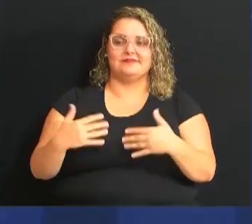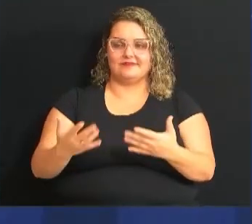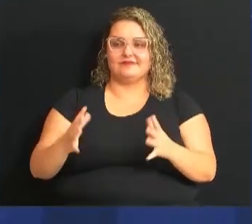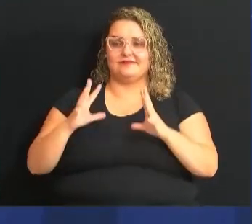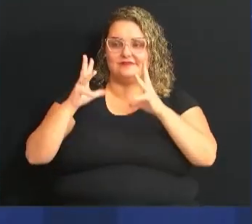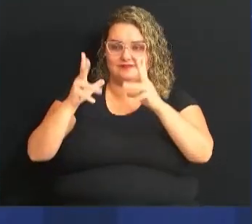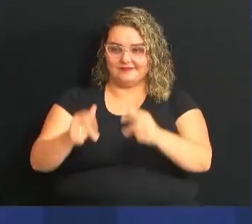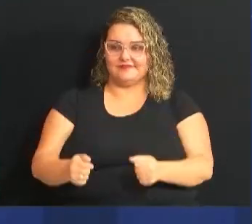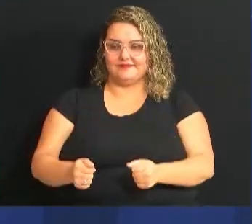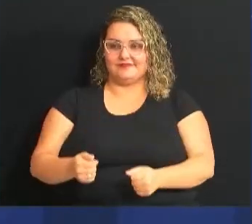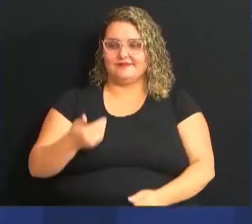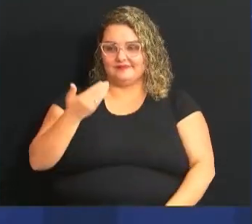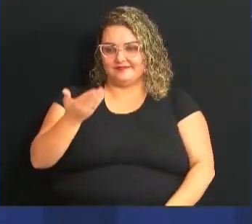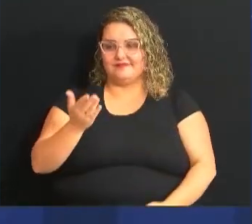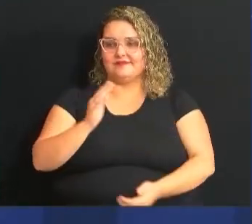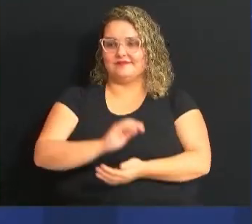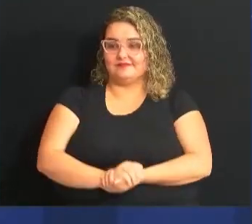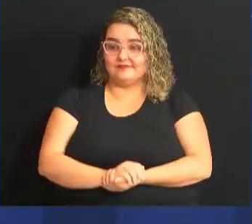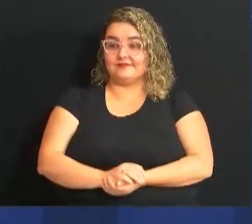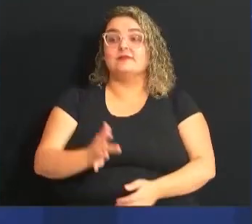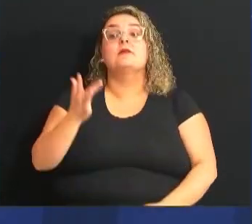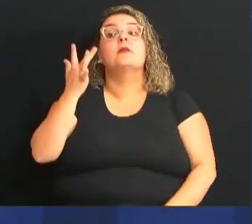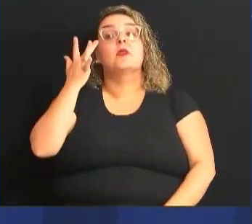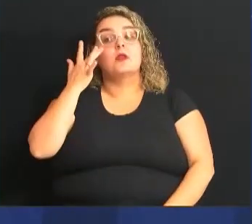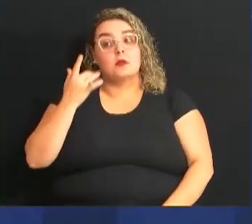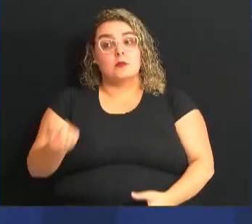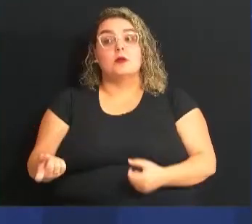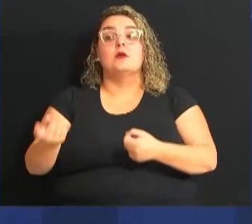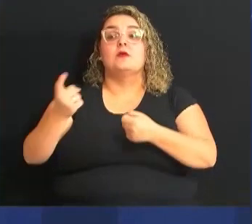completinho para você. E amanhã a gente volta